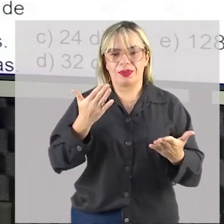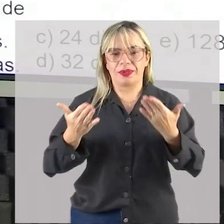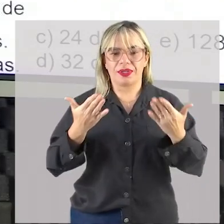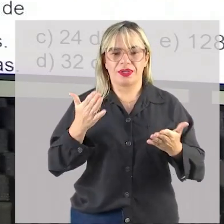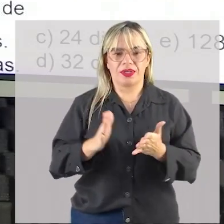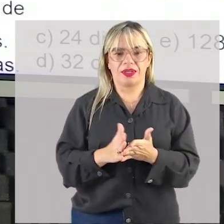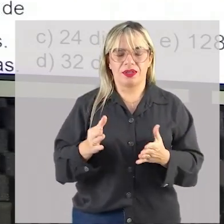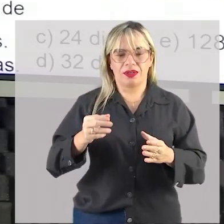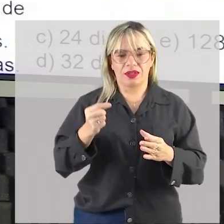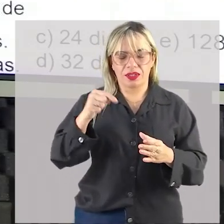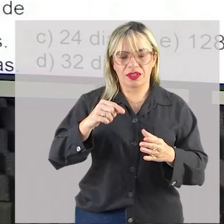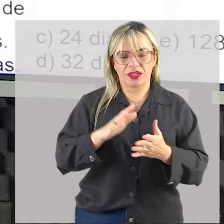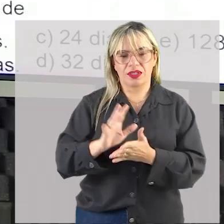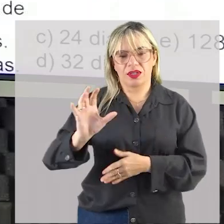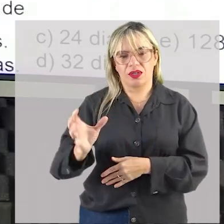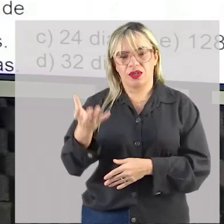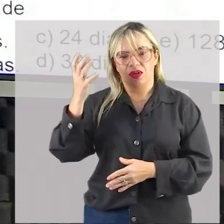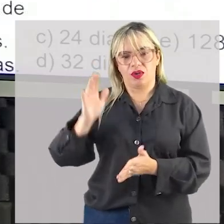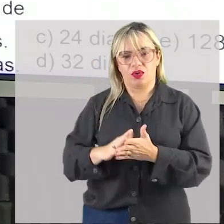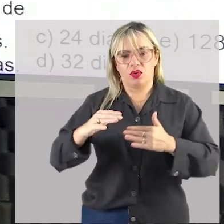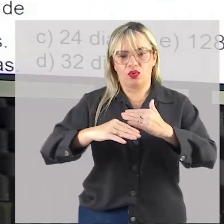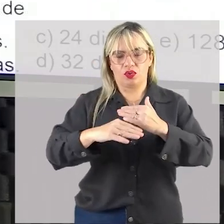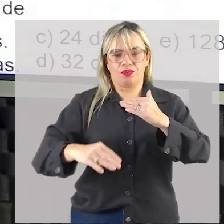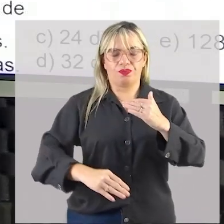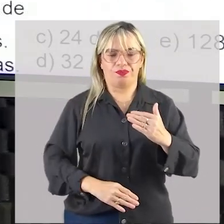fica instável.